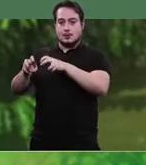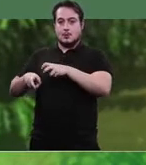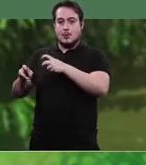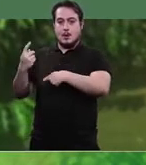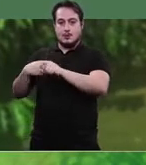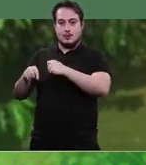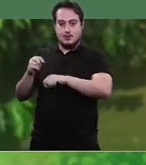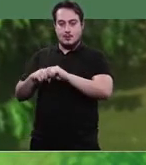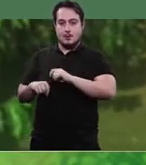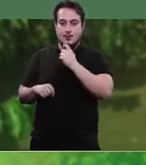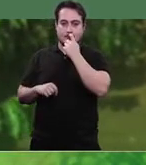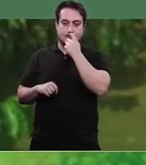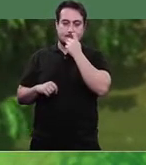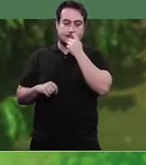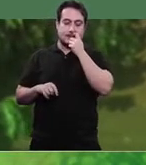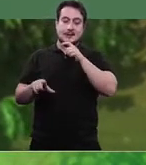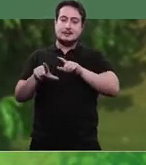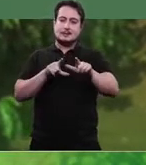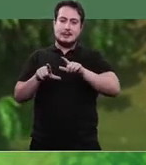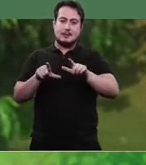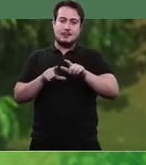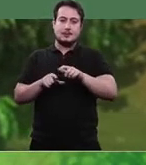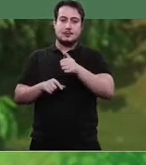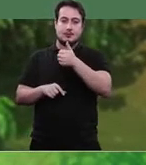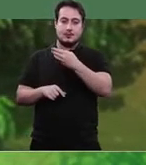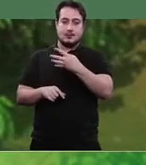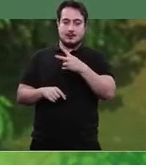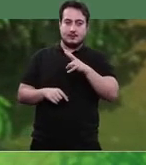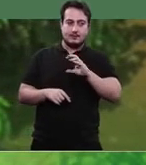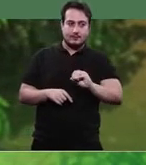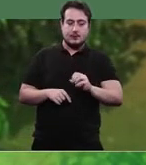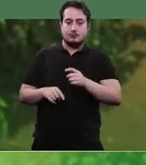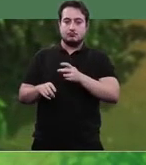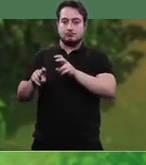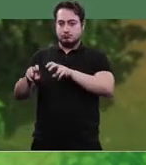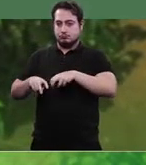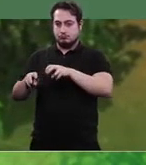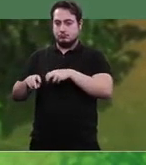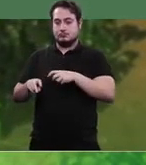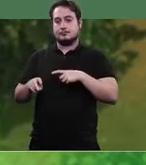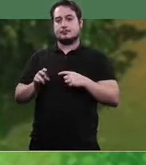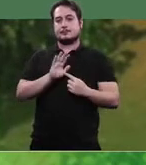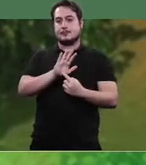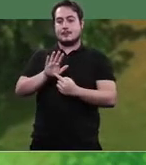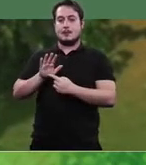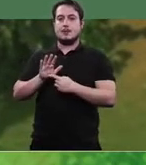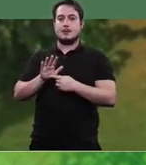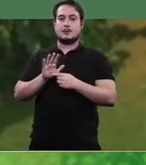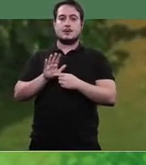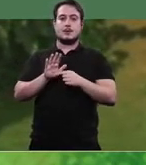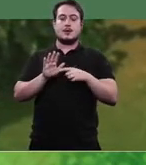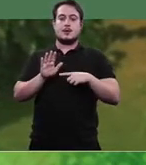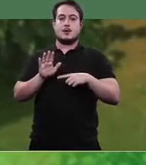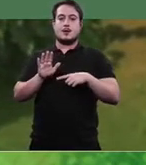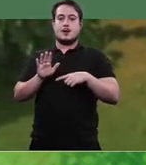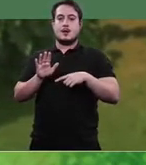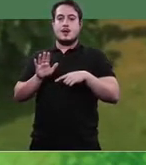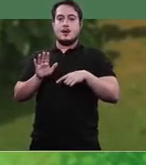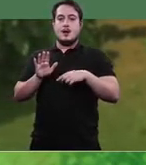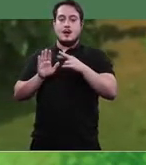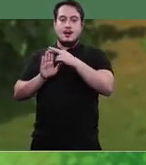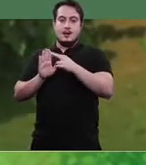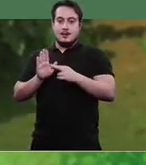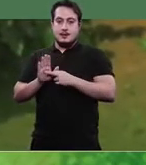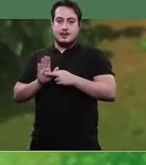dados. Trabalhamos com 1.420 produtos, segundo a nomenclatura comum do Mercosul, a